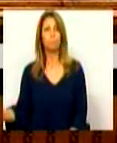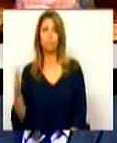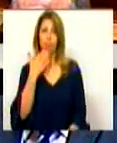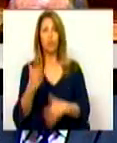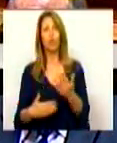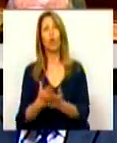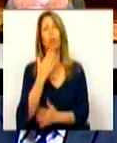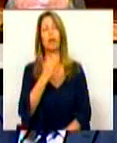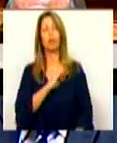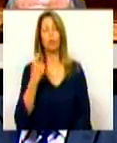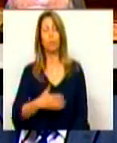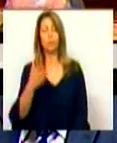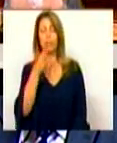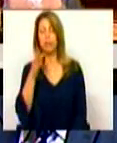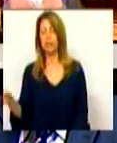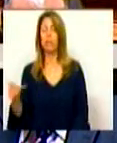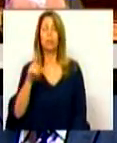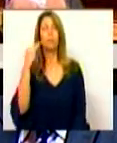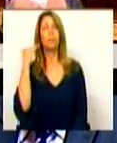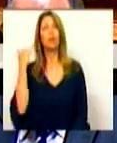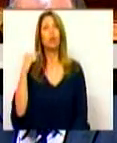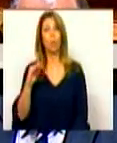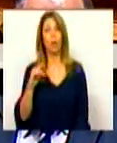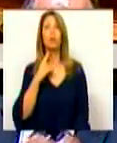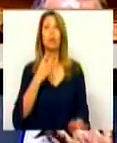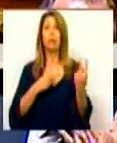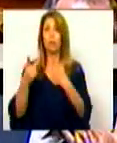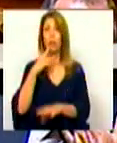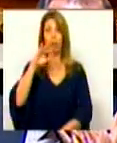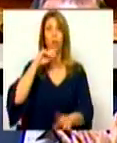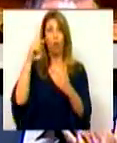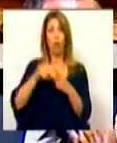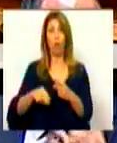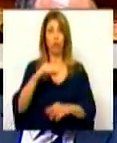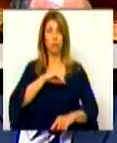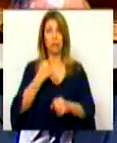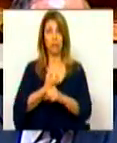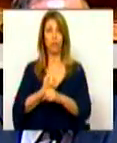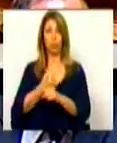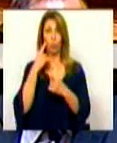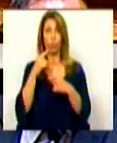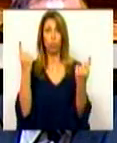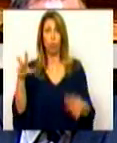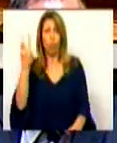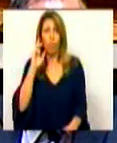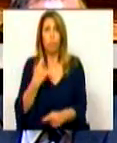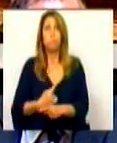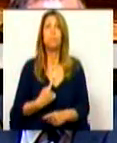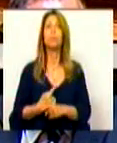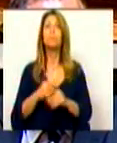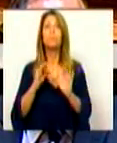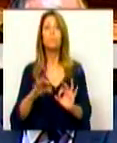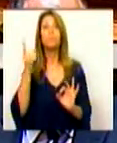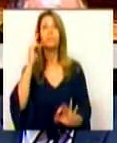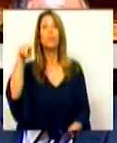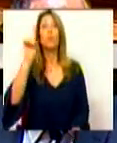Obrigado, Sr. Presidente. Dizia ainda, então, Passos Coelho criticava os cortes nos serviços públicos e até o ouvimos, precisamente no dia